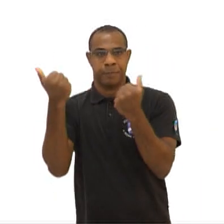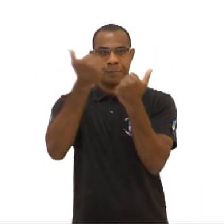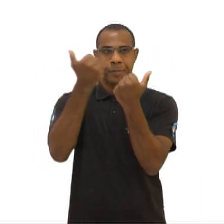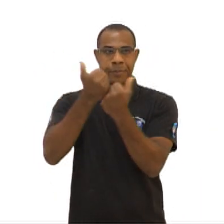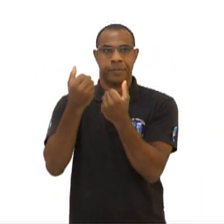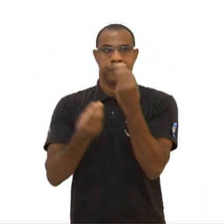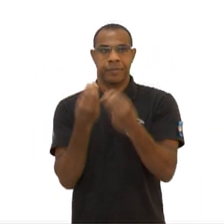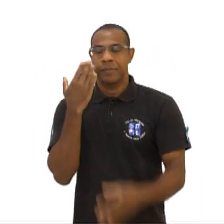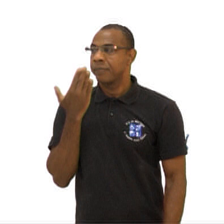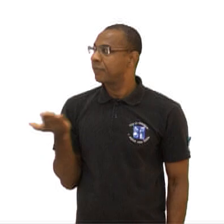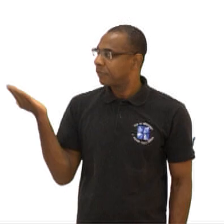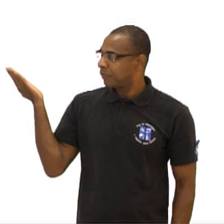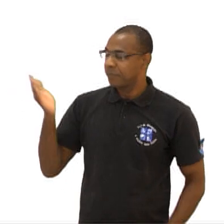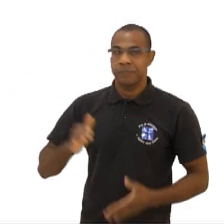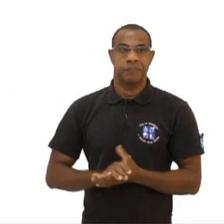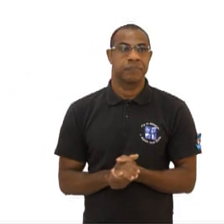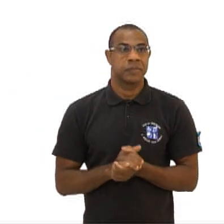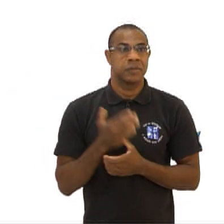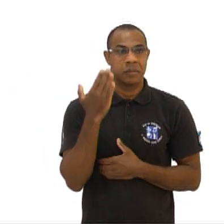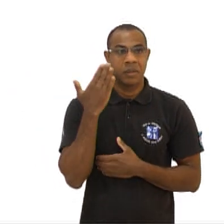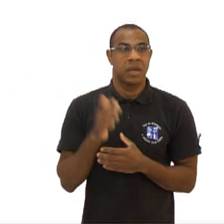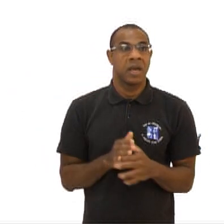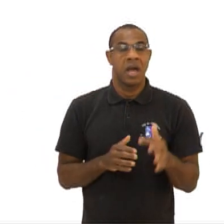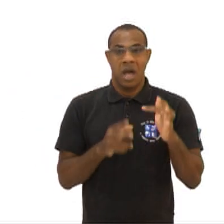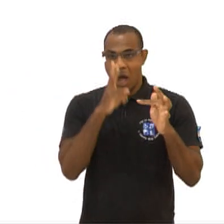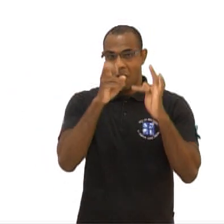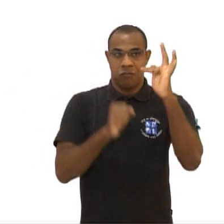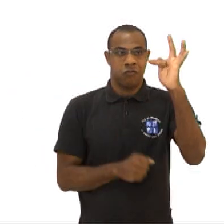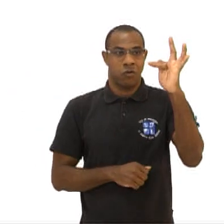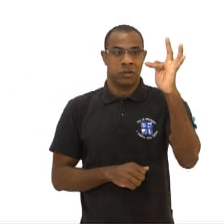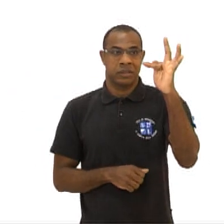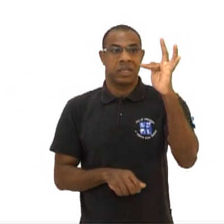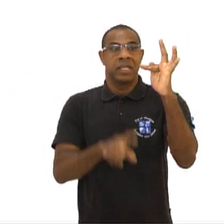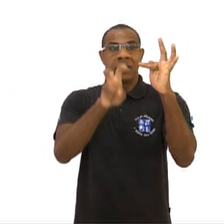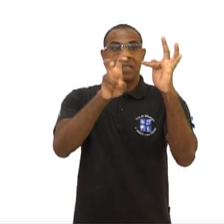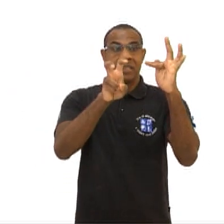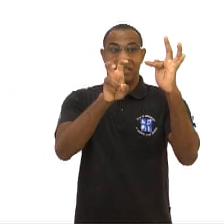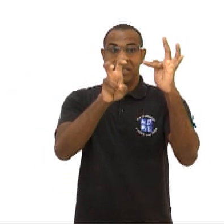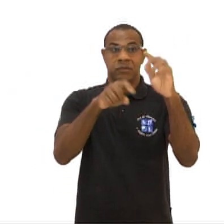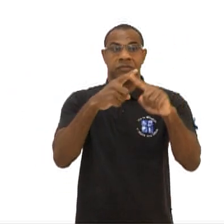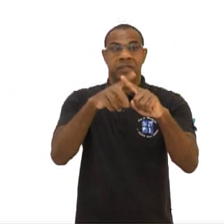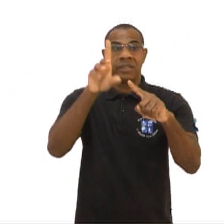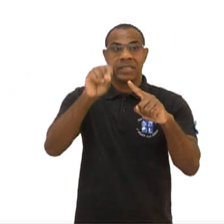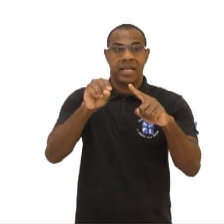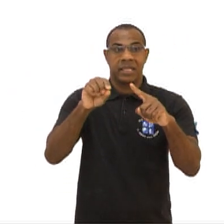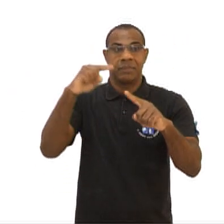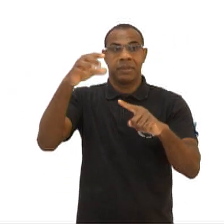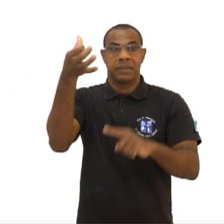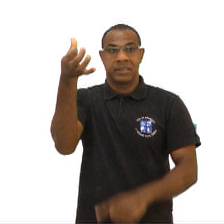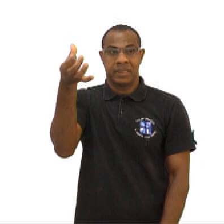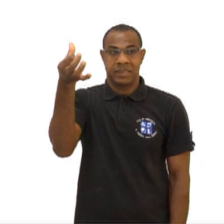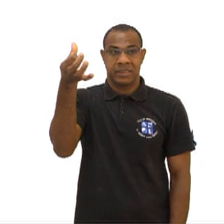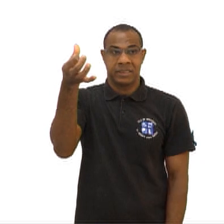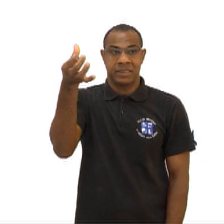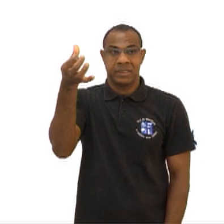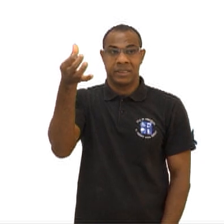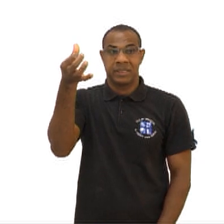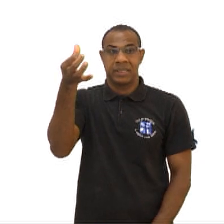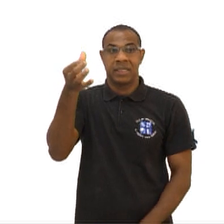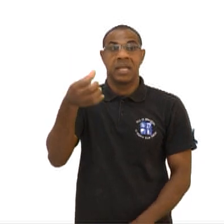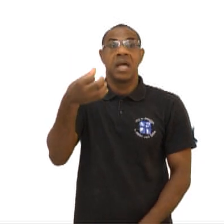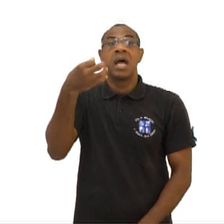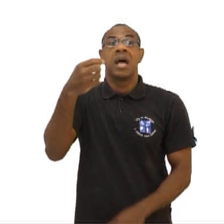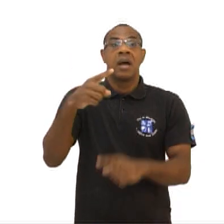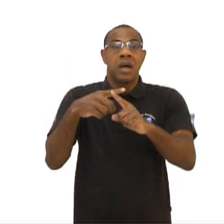anteriormente. A força vai ser, então, a carga elétrica, 5 × 10⁻⁶, micro 10⁻⁶, 40,